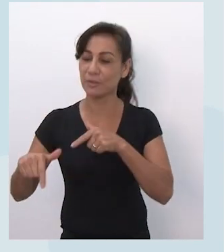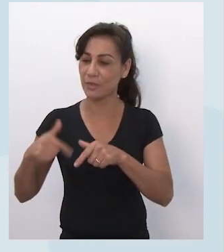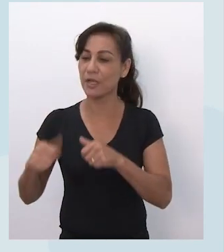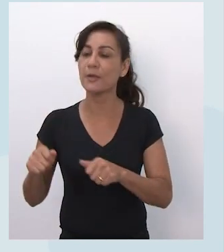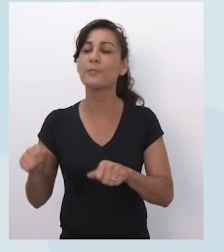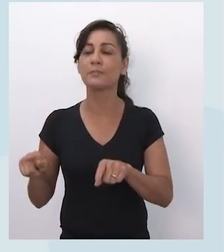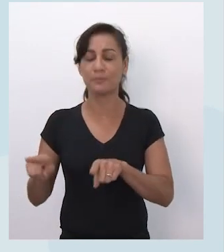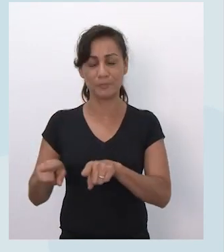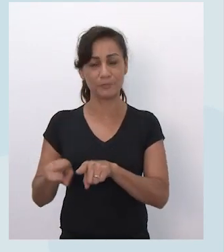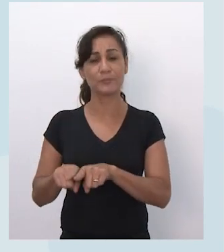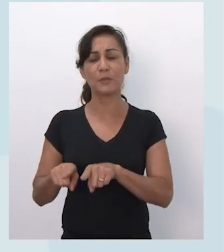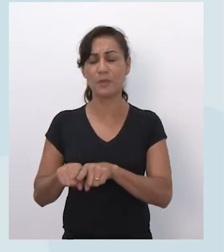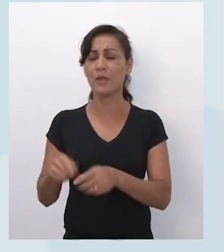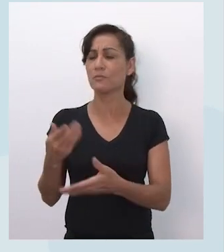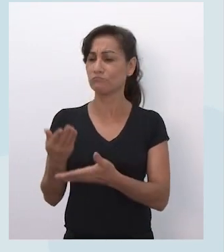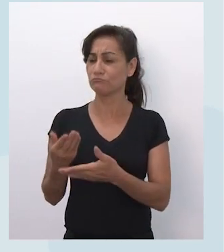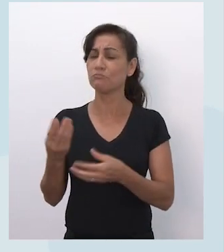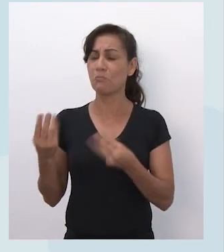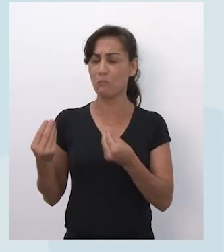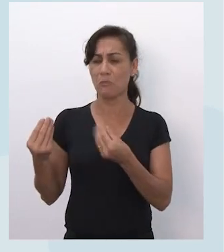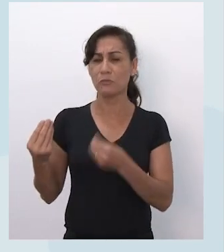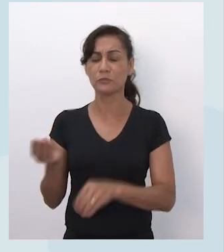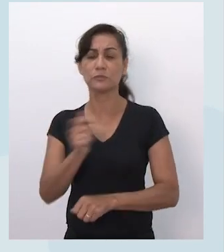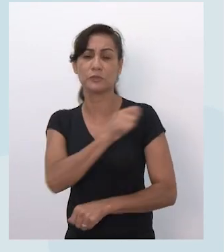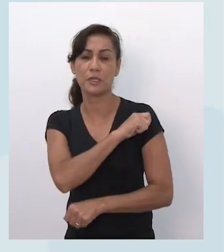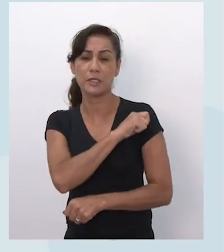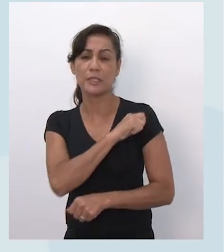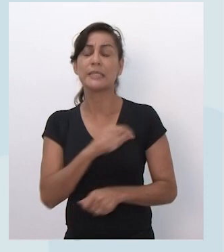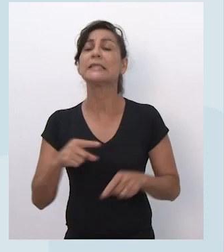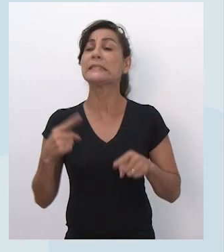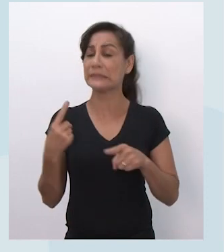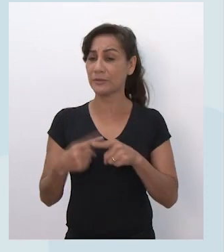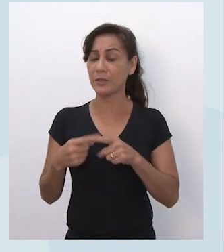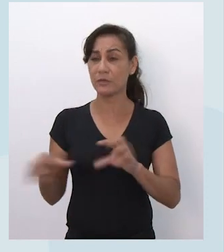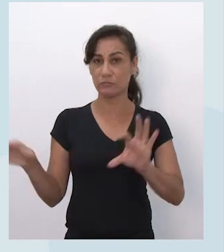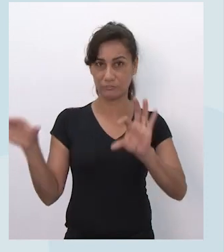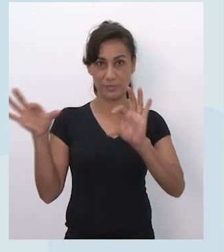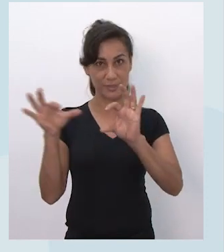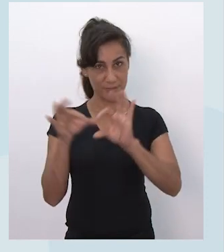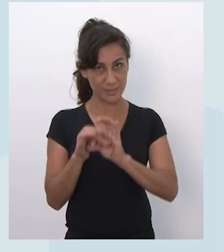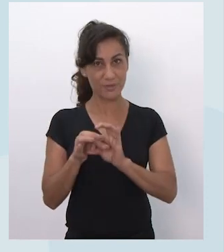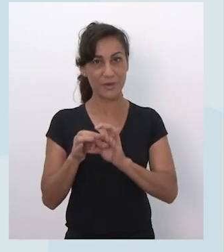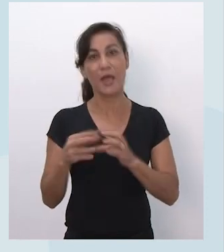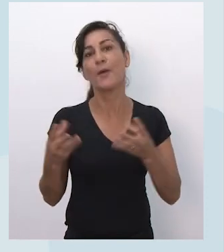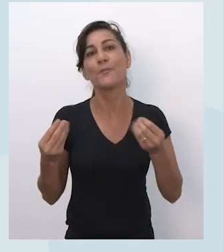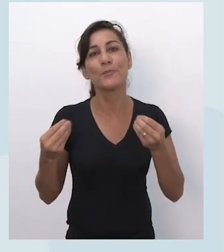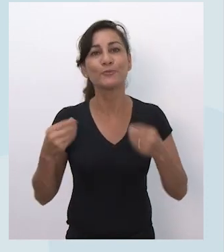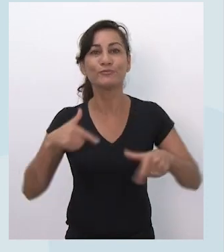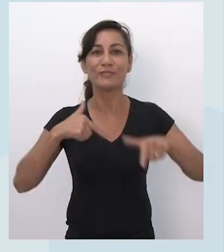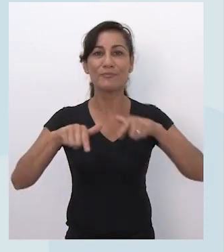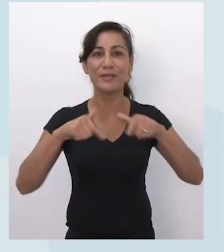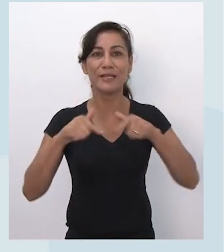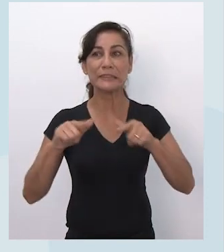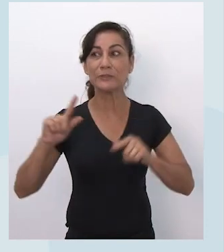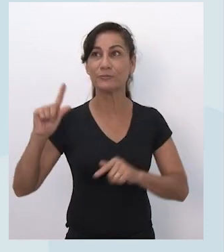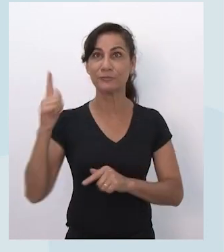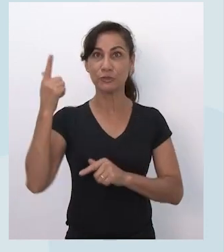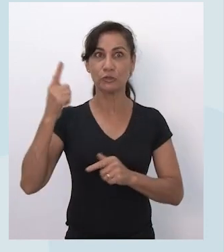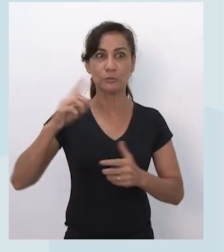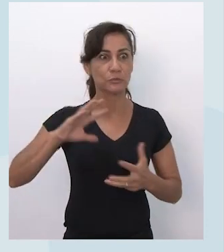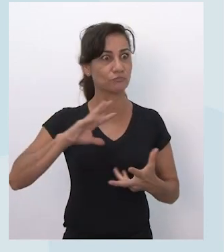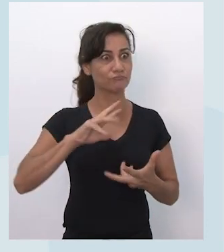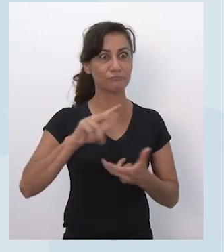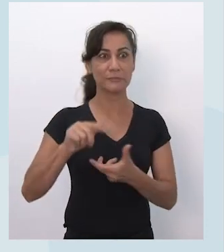aulas de geografia. O princípio da conexão também é muito trabalhado, né? Que ele diz que é um fenômeno geográfico, ele nunca